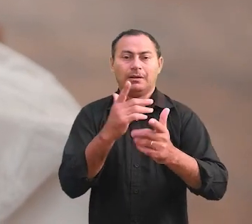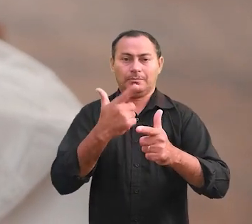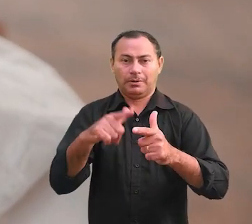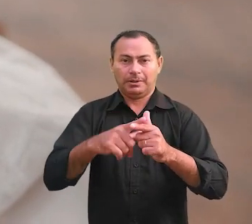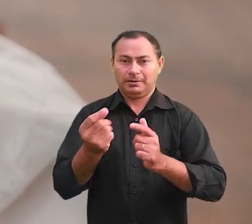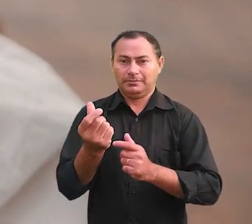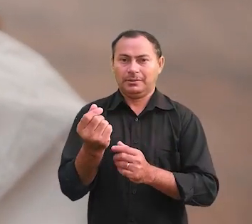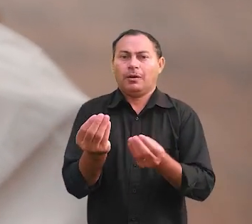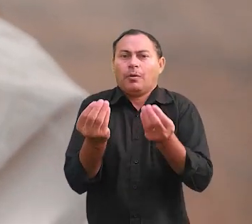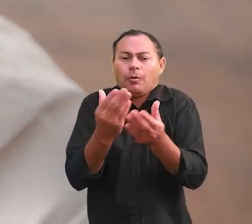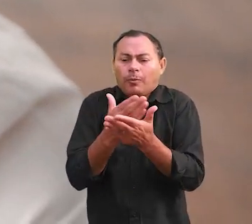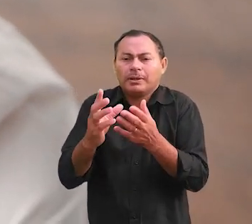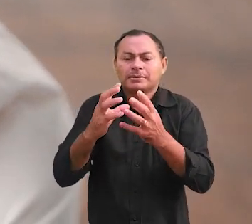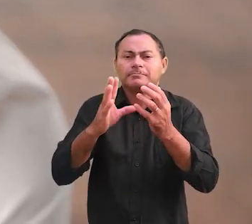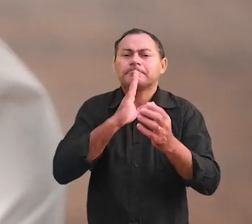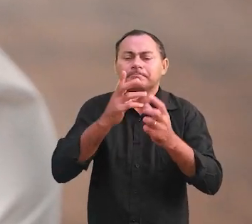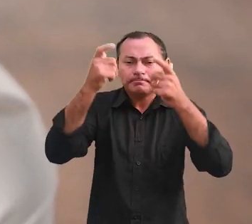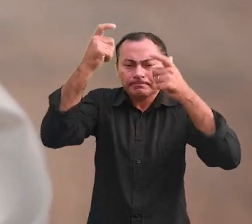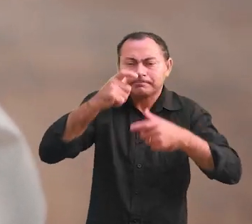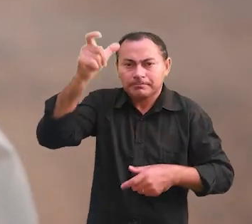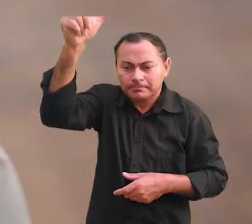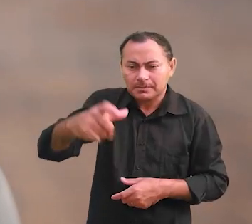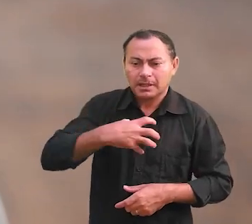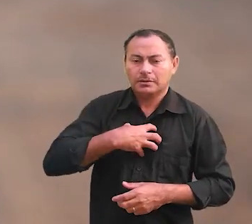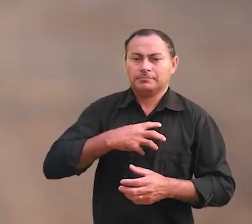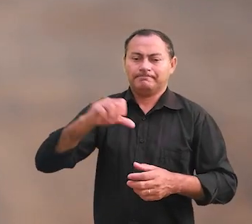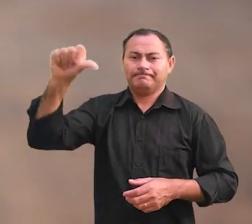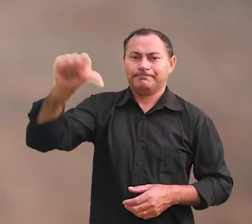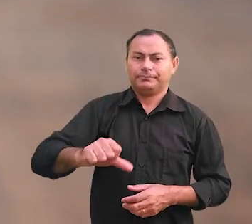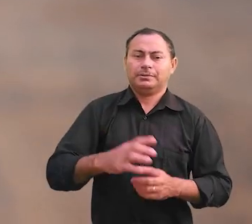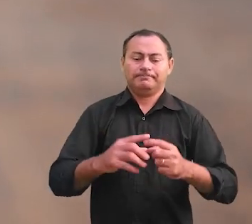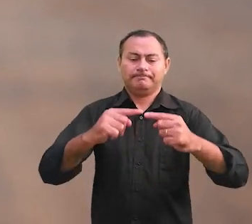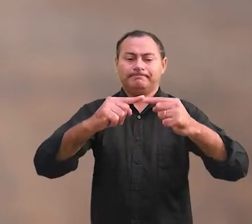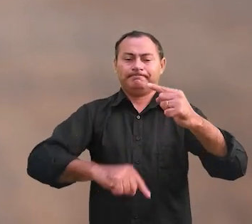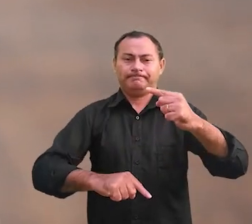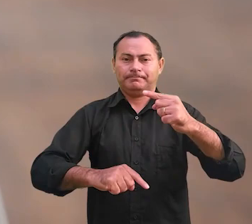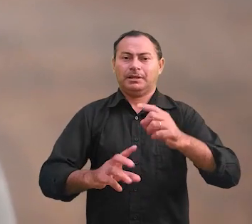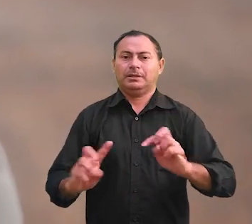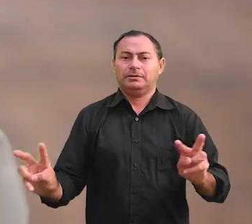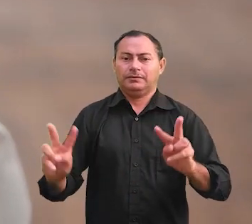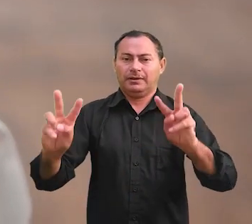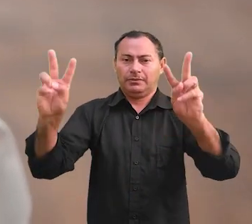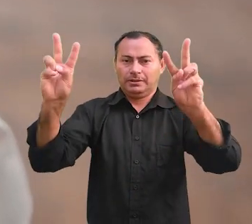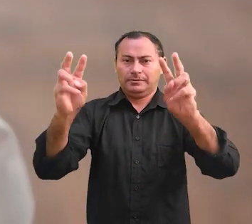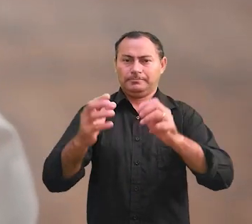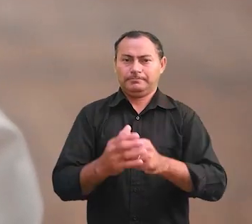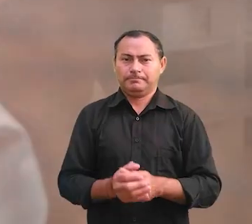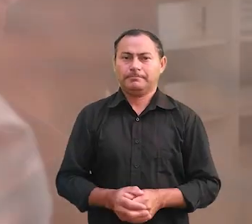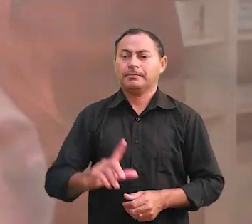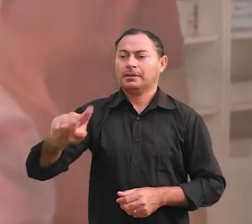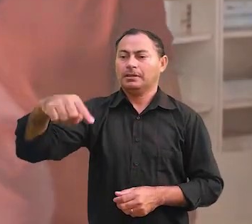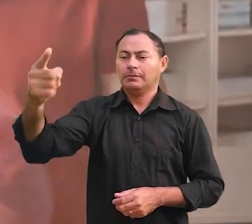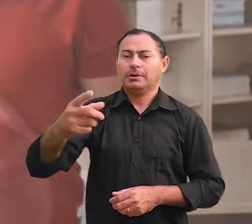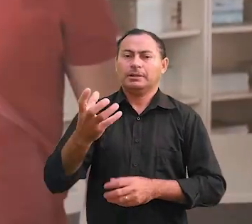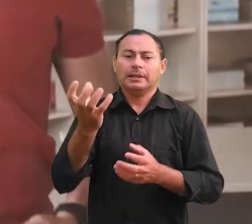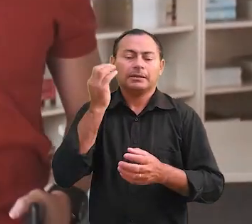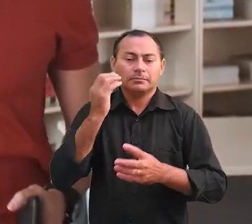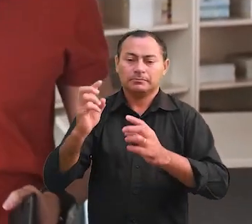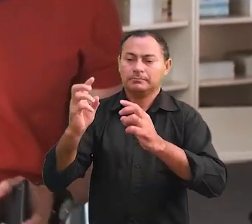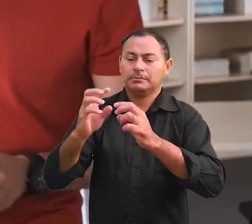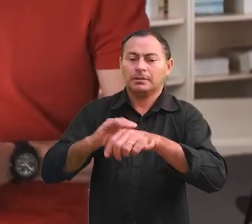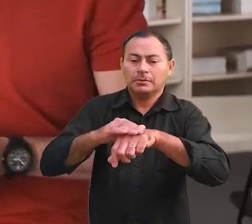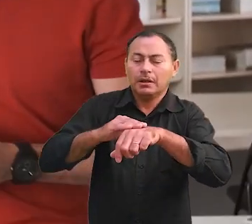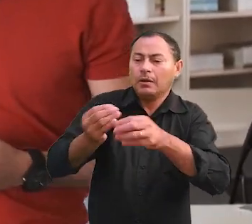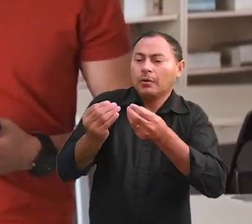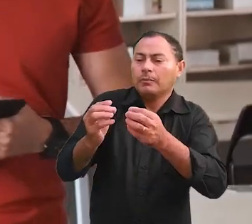enfrentando problemas em nascer se comece reconhecendo que existe o sintoma de imcompatibilidade de valores depois